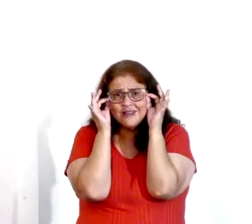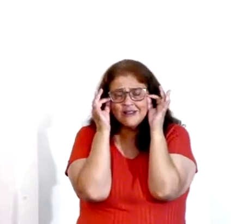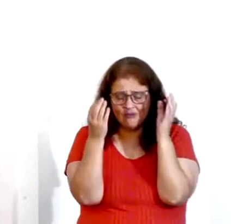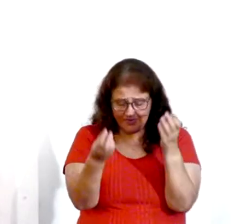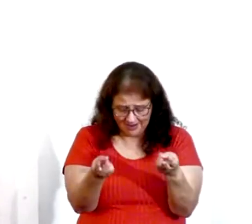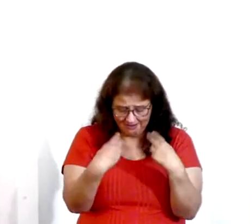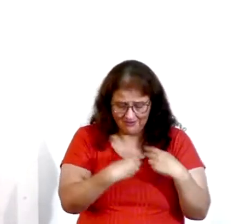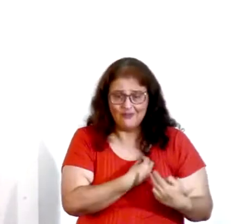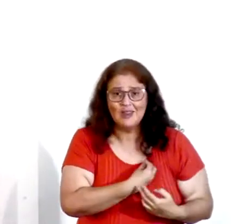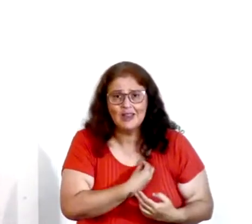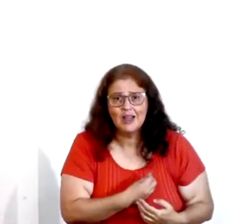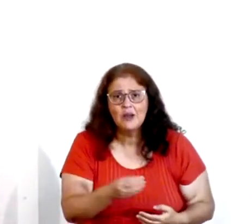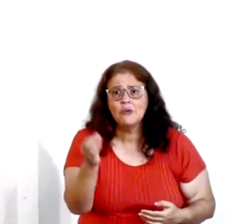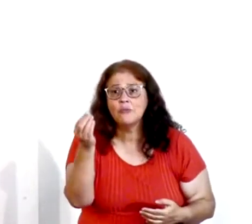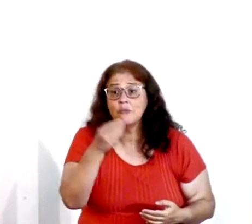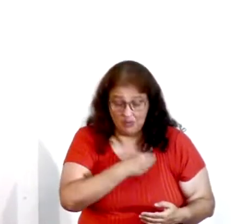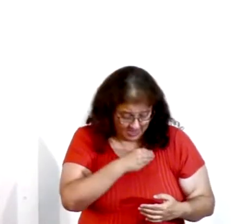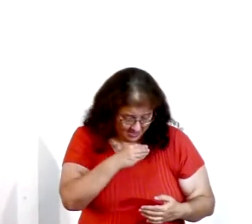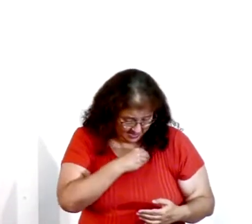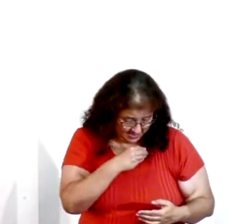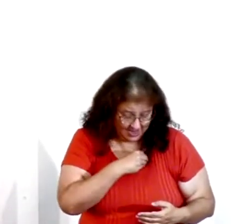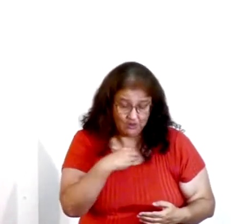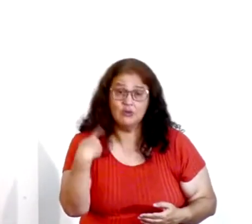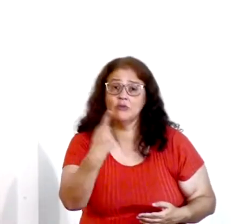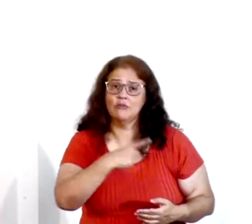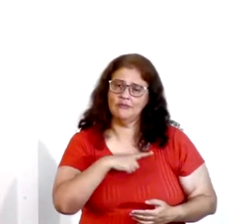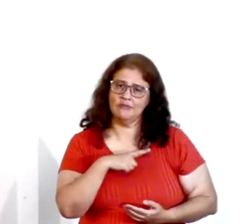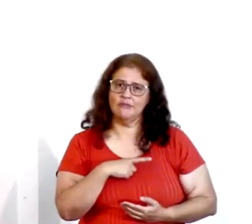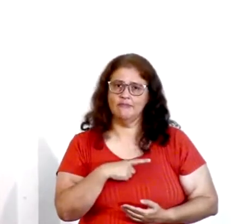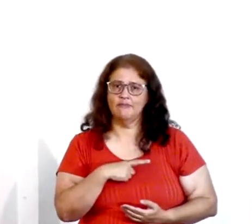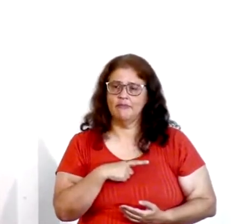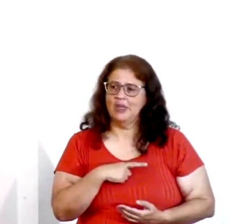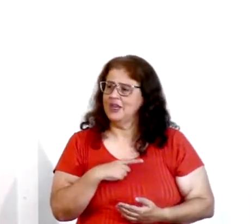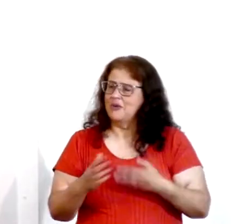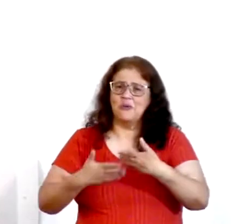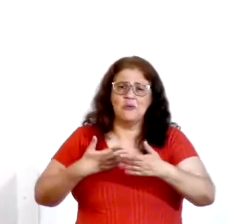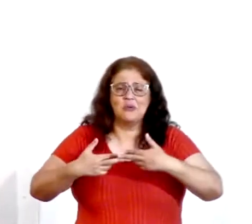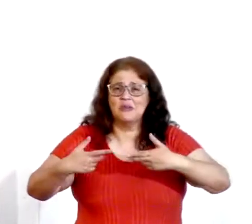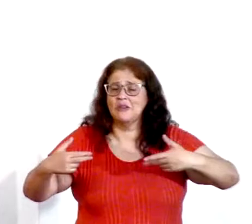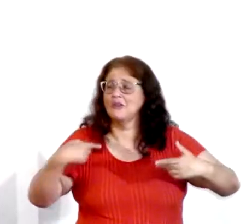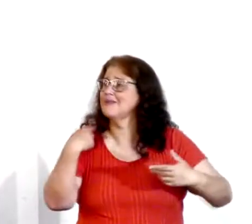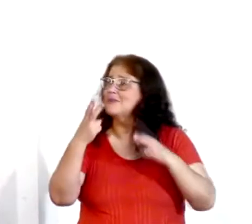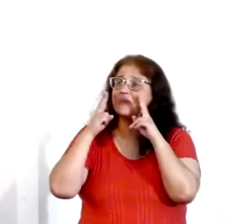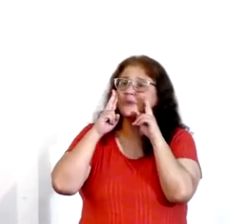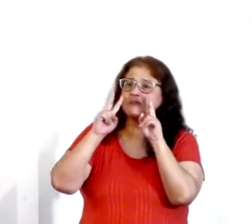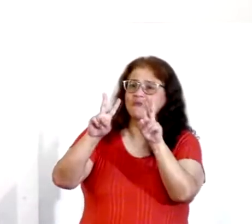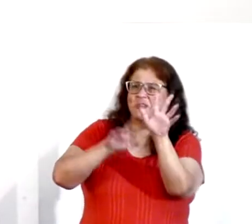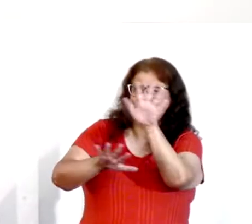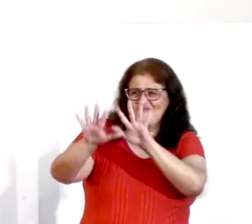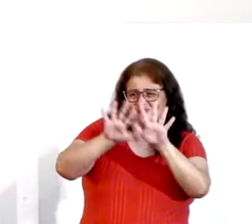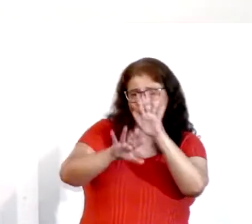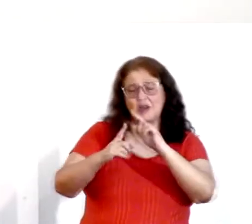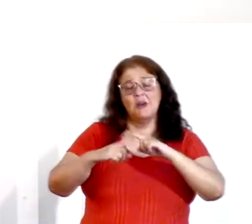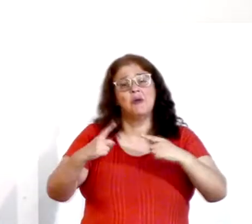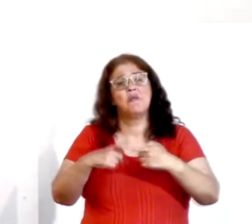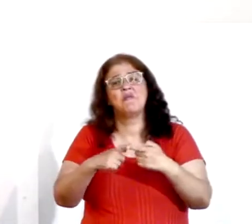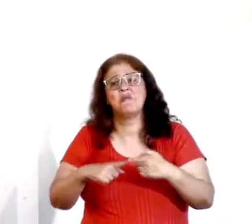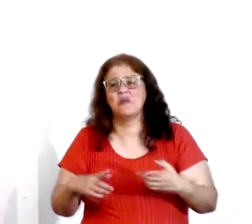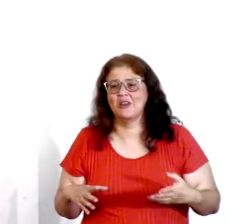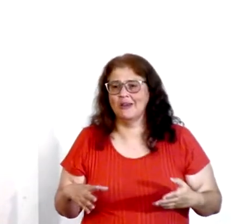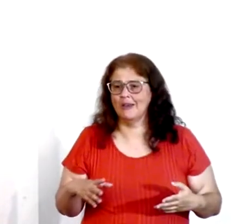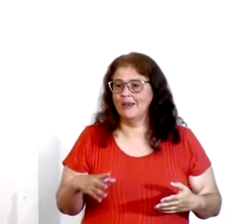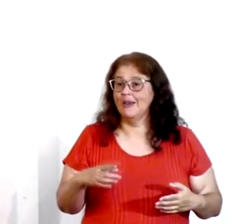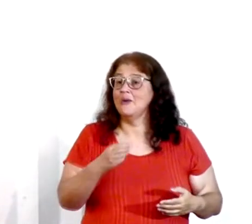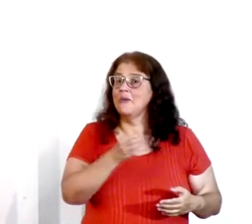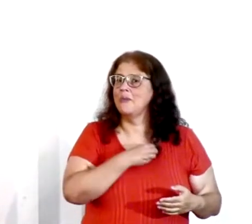os nossos pecados, talvez alguns que nós não conseguimos enxergar mais, porque a natureza do pecado faz com